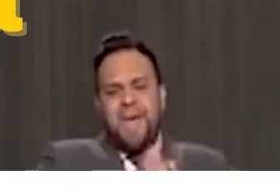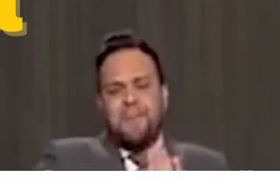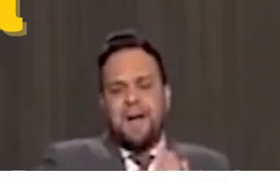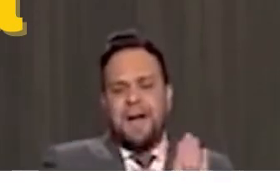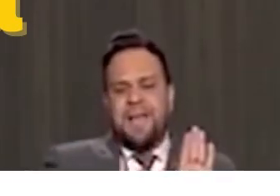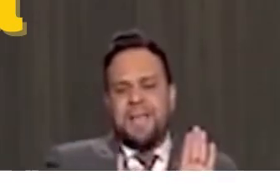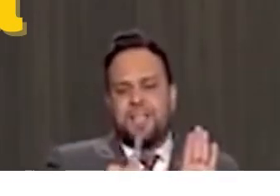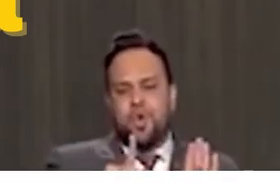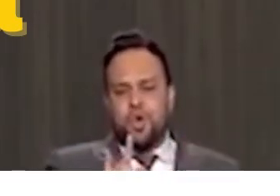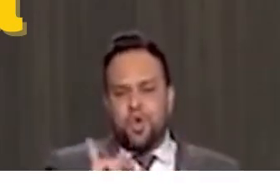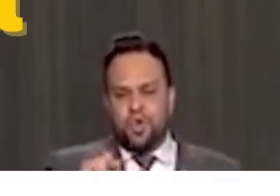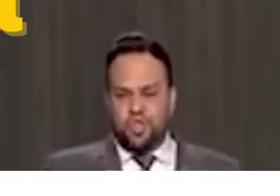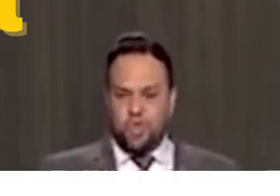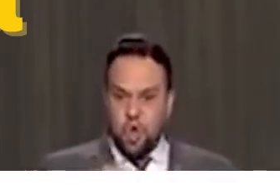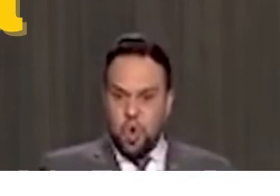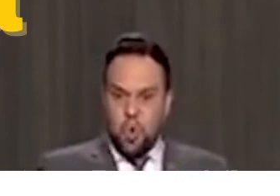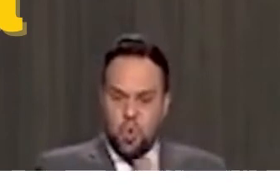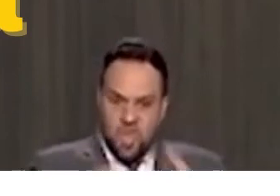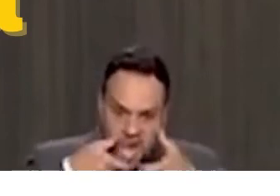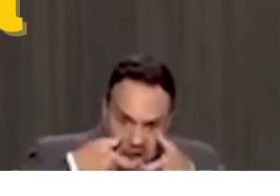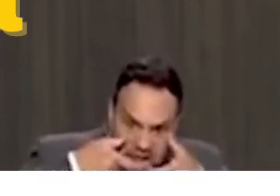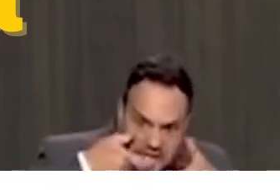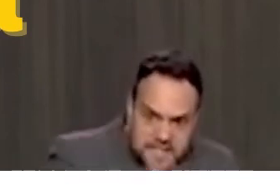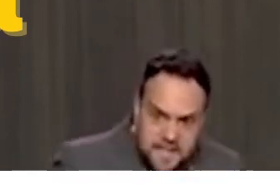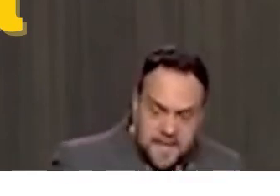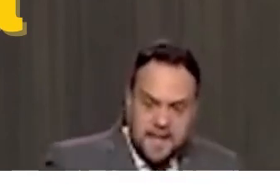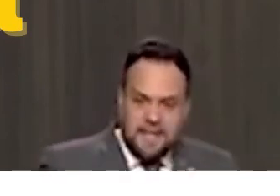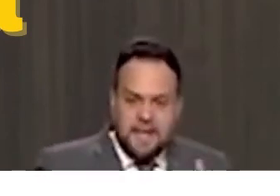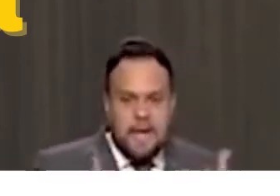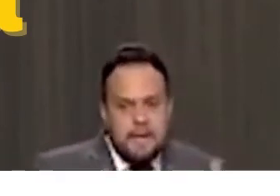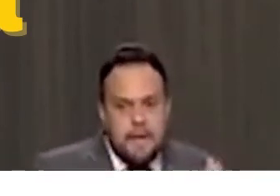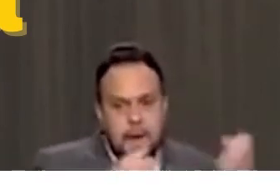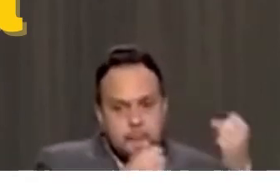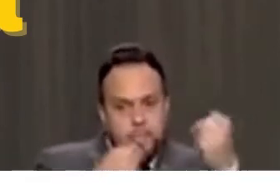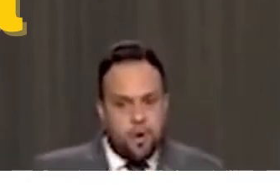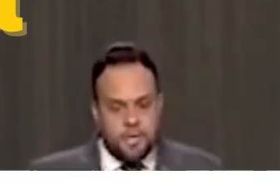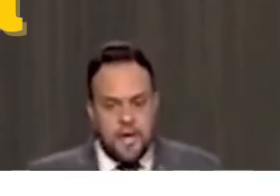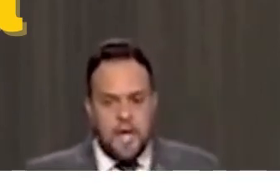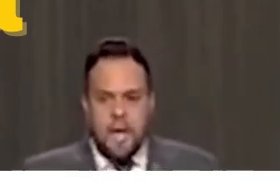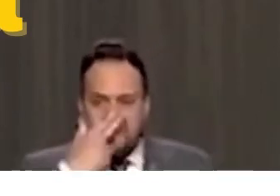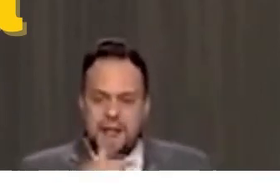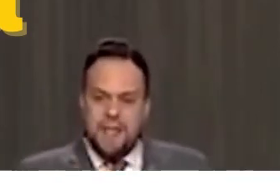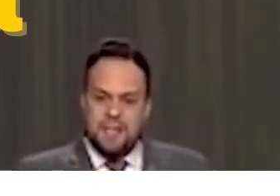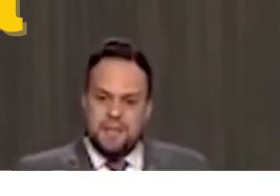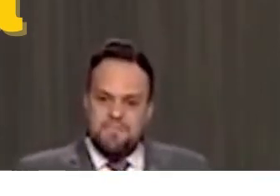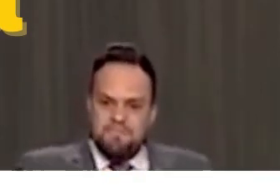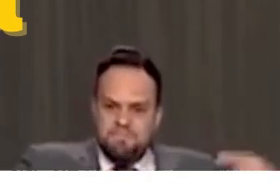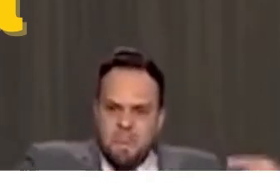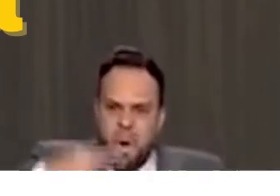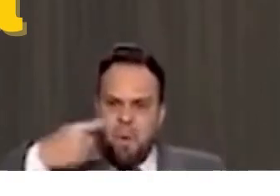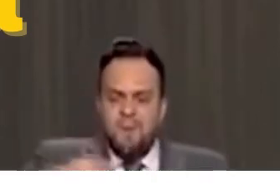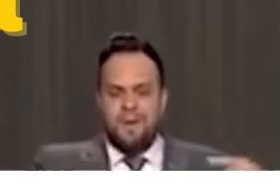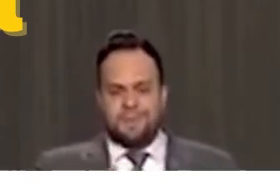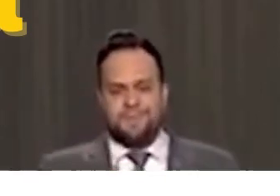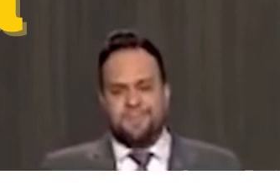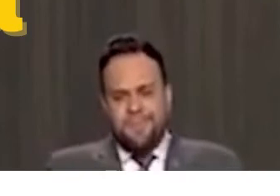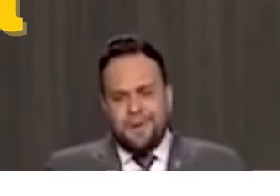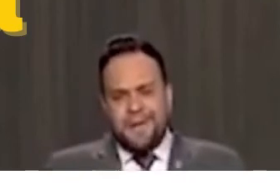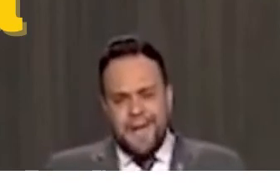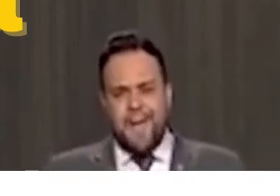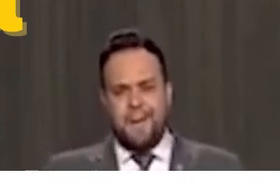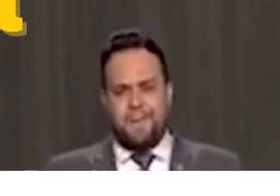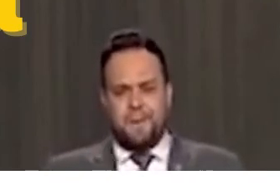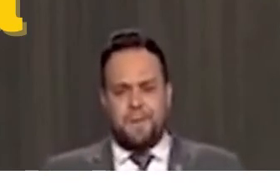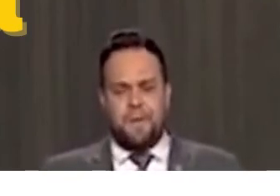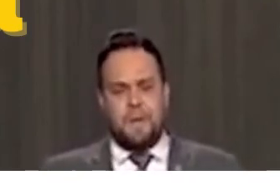picuinhas, lutas pelo poder, lutas fratricidas, sangrentas pelo poder. Então, esse é o problema que nós enfrentamos.